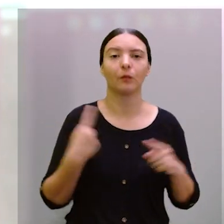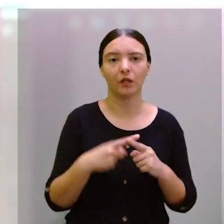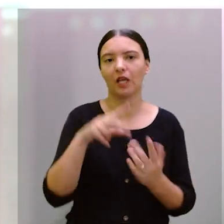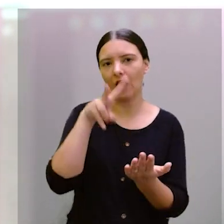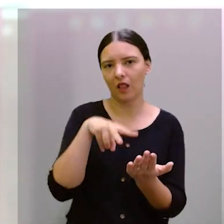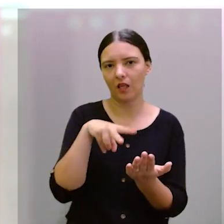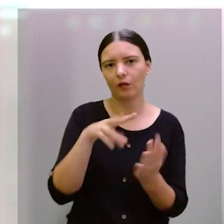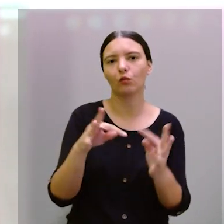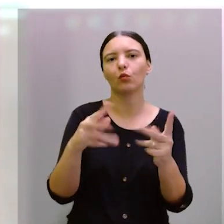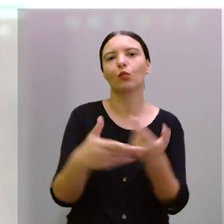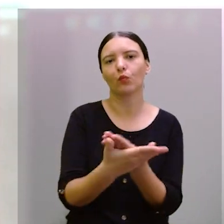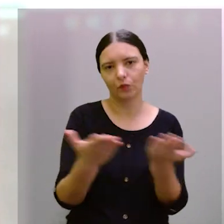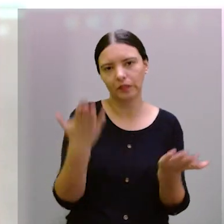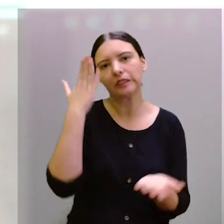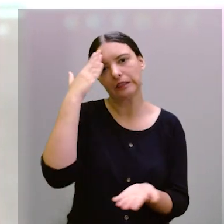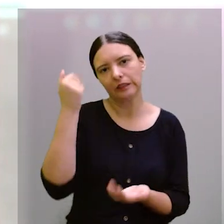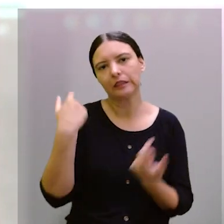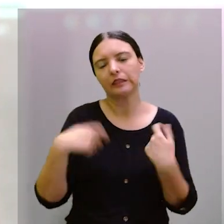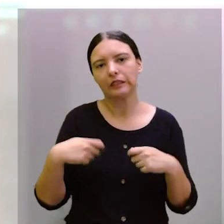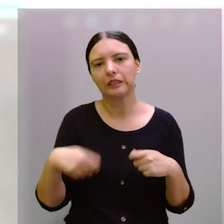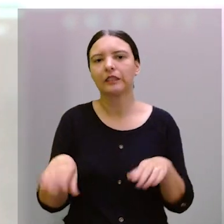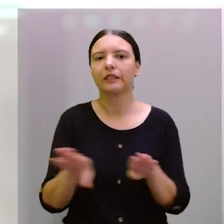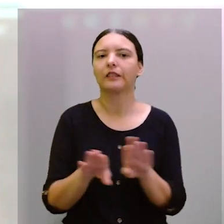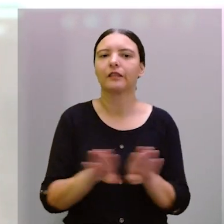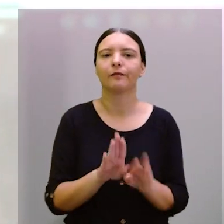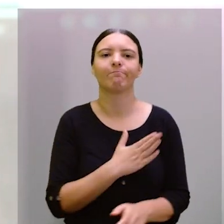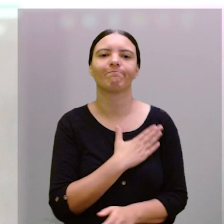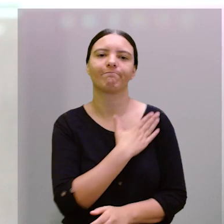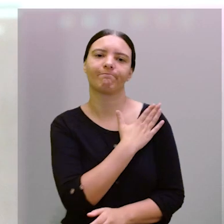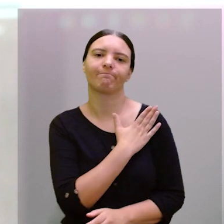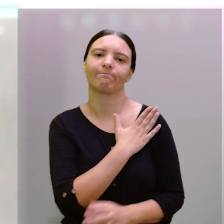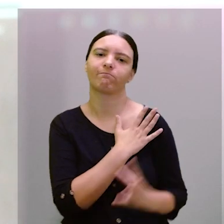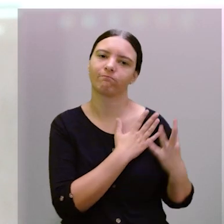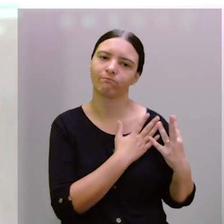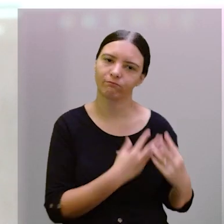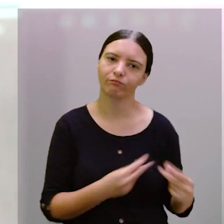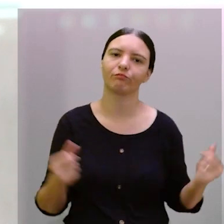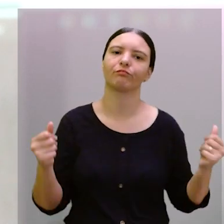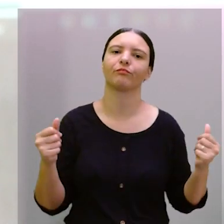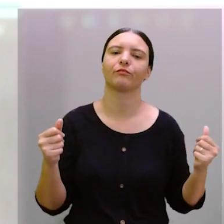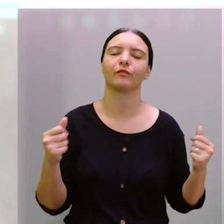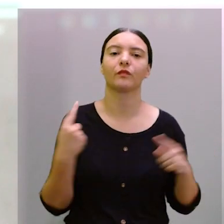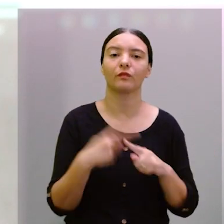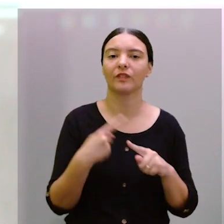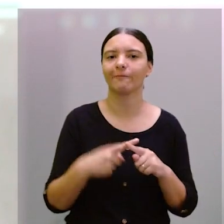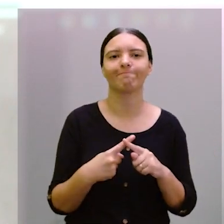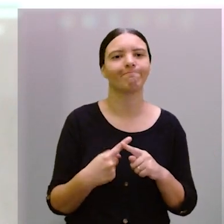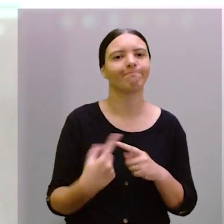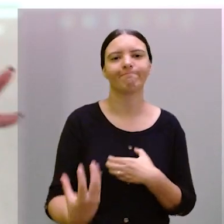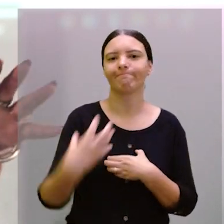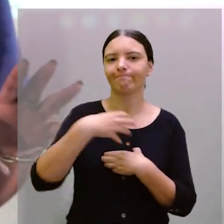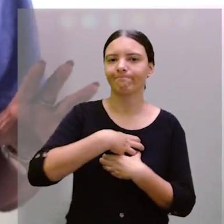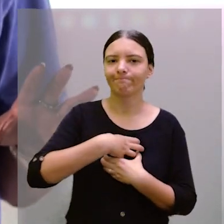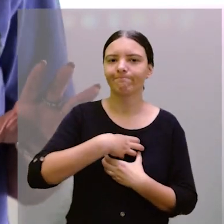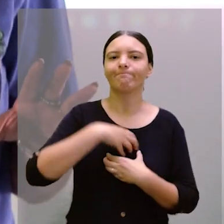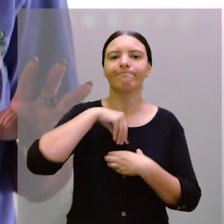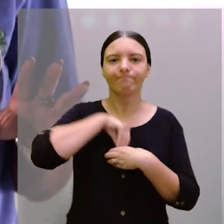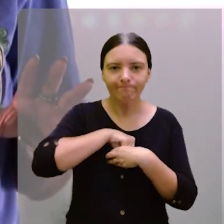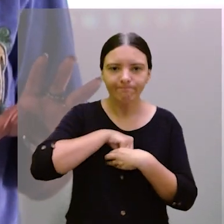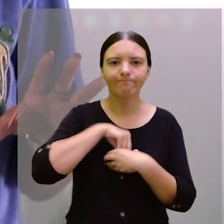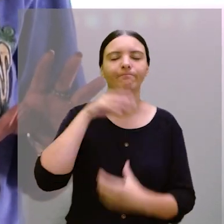vocês sabem. A gente precisa desaprender esses preconceitos, que estão mais arraigados na gente do que a gente